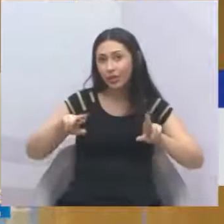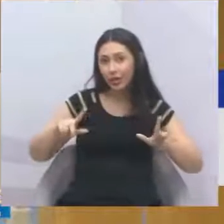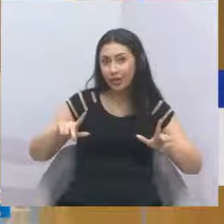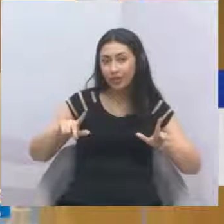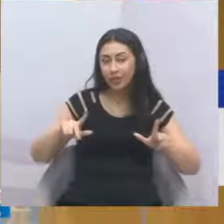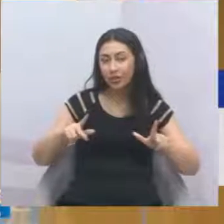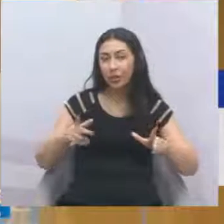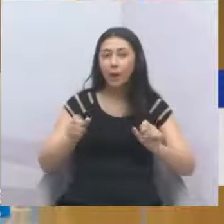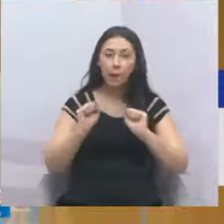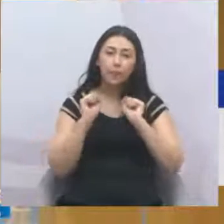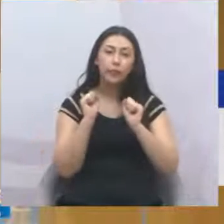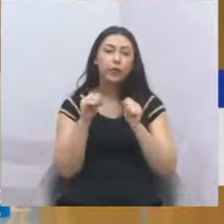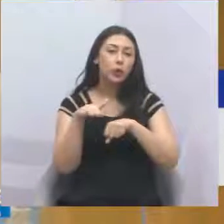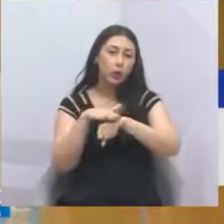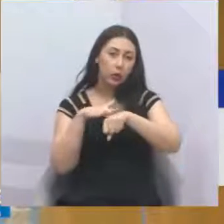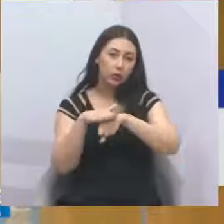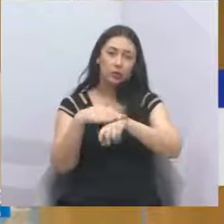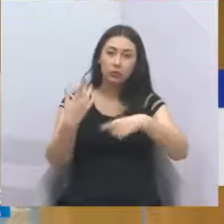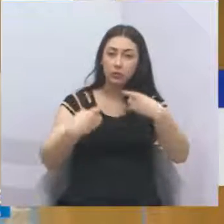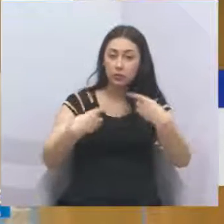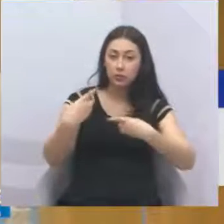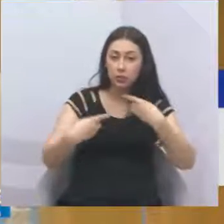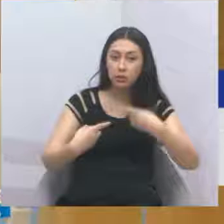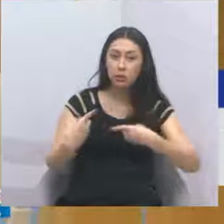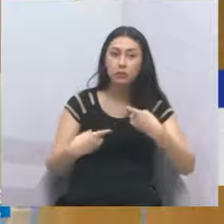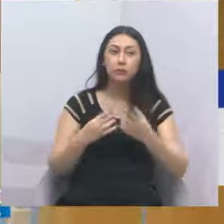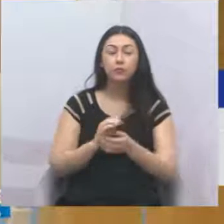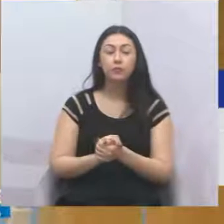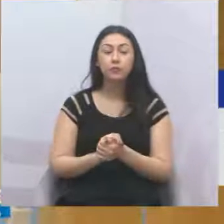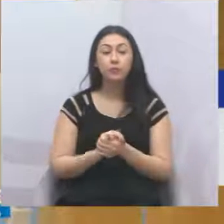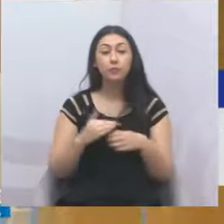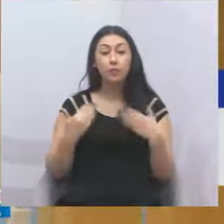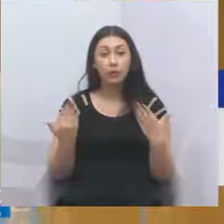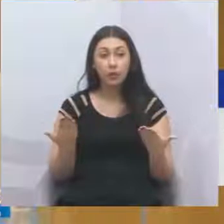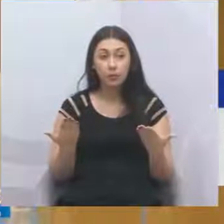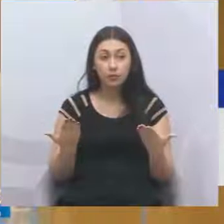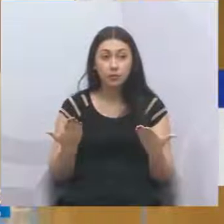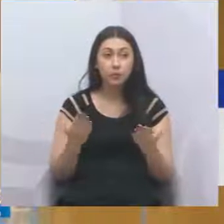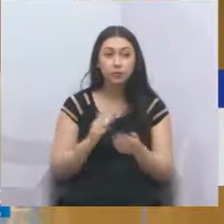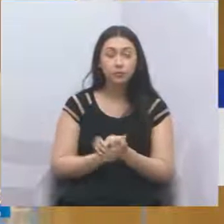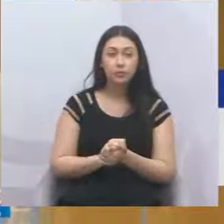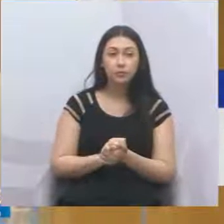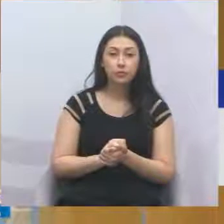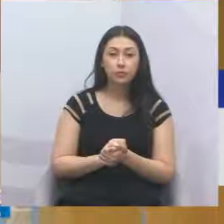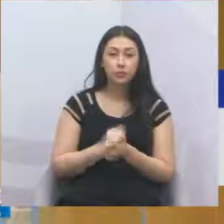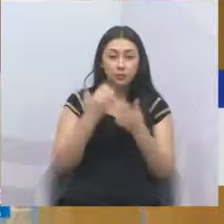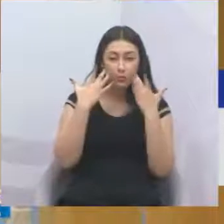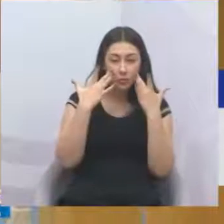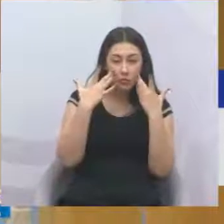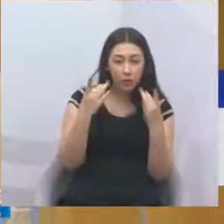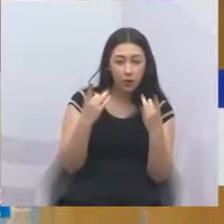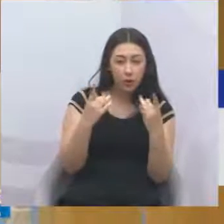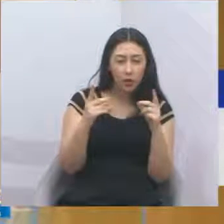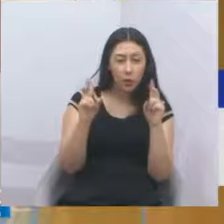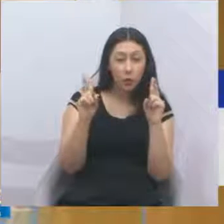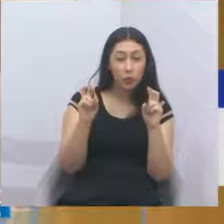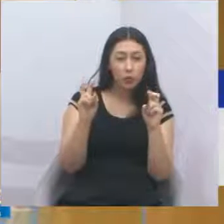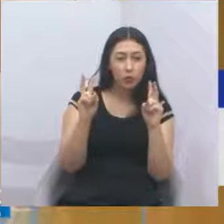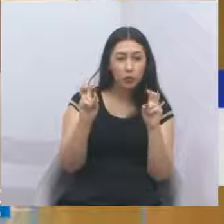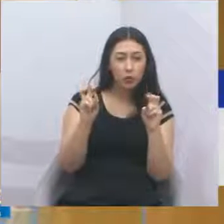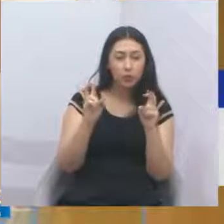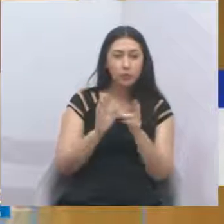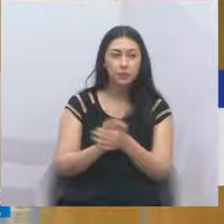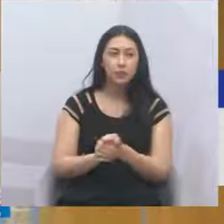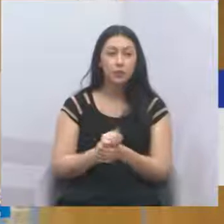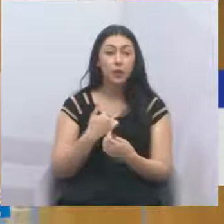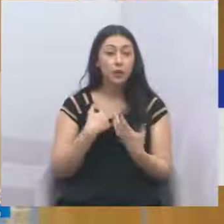fazer o debate aqui na Câmara Municipal. Então, me atendo ao tema,